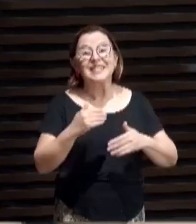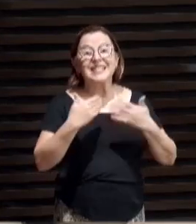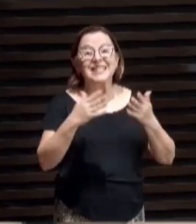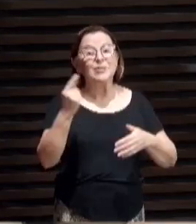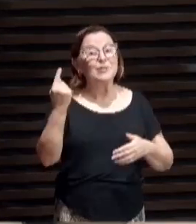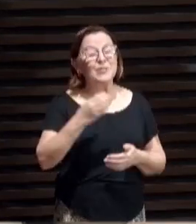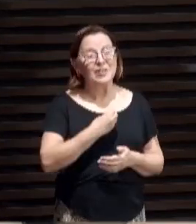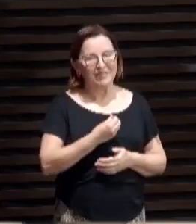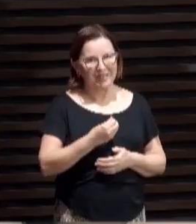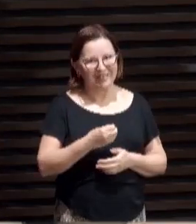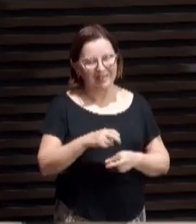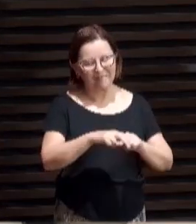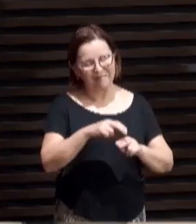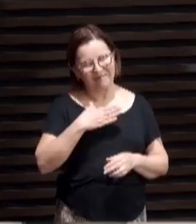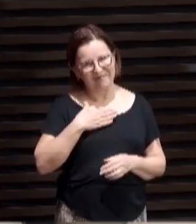minha causa.